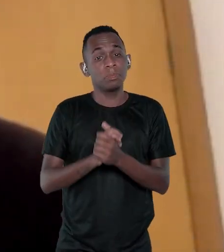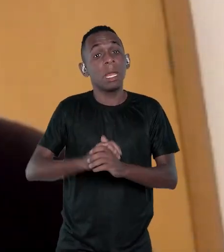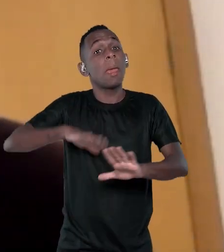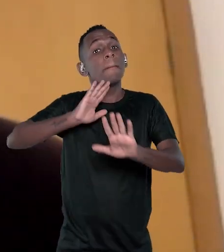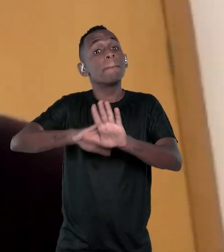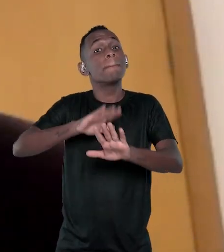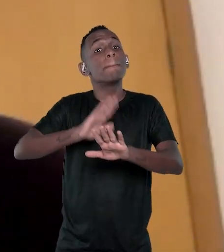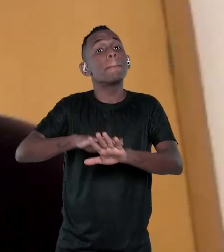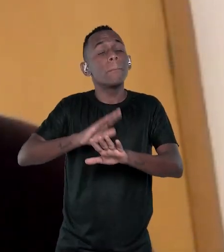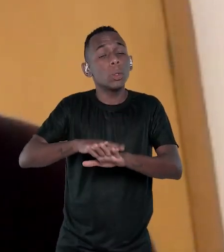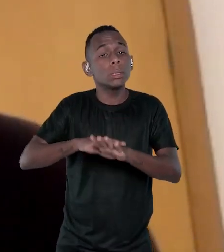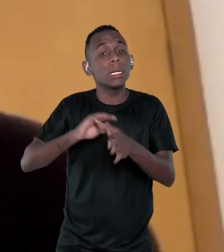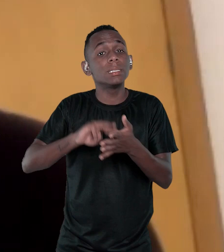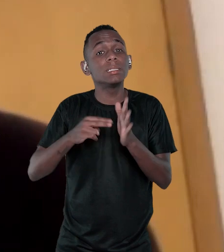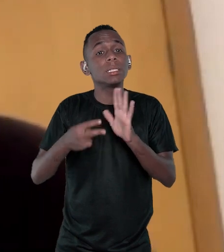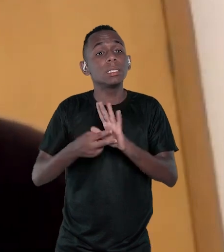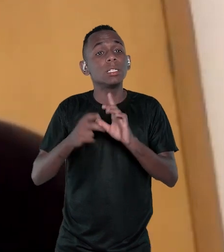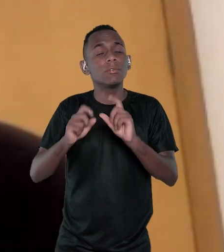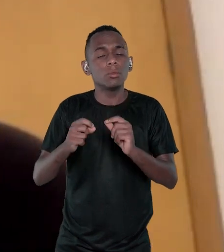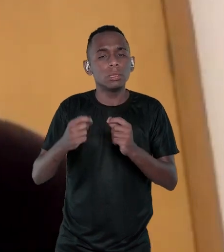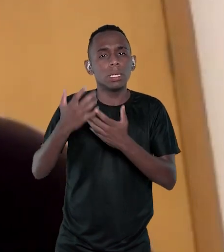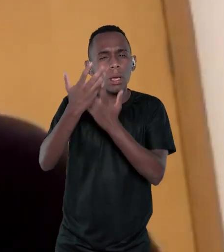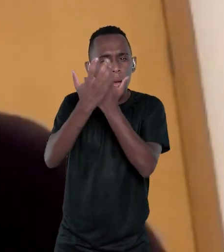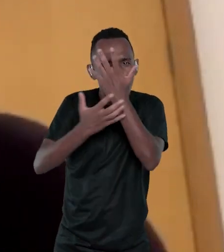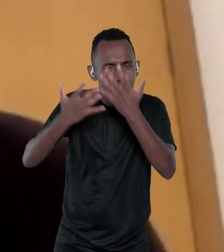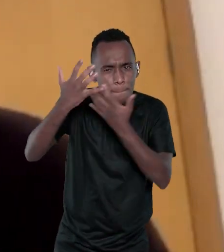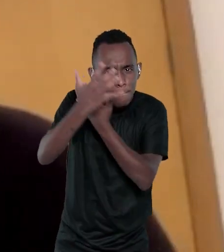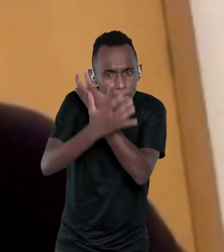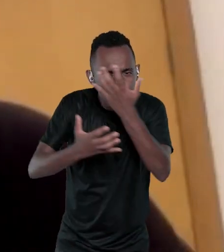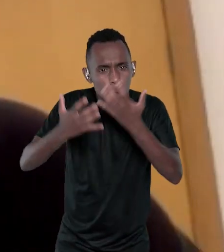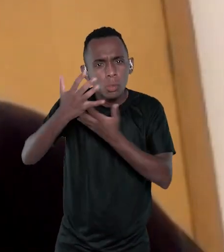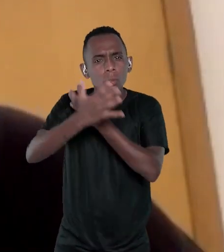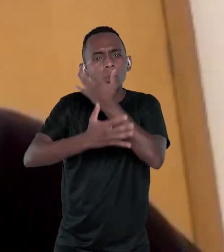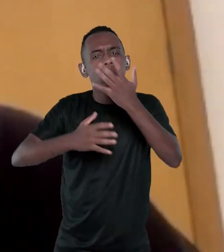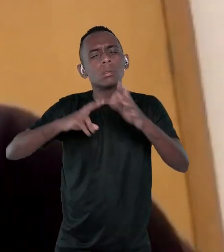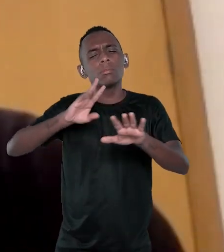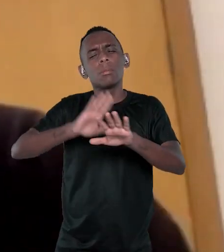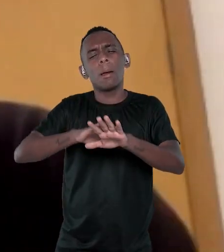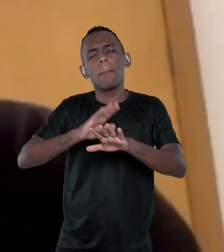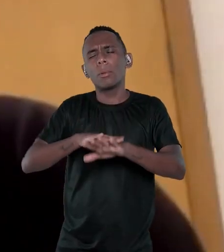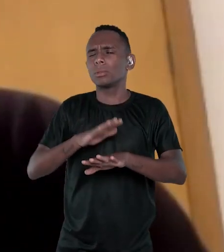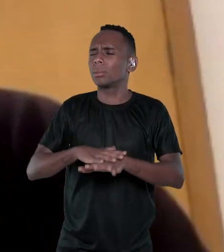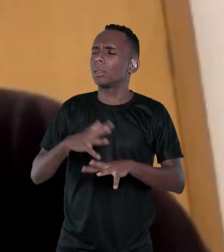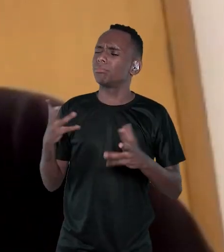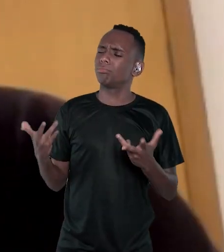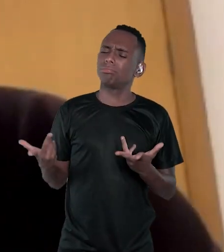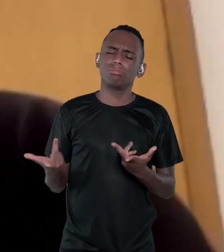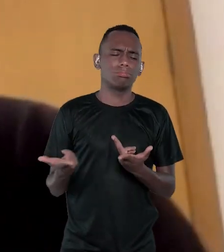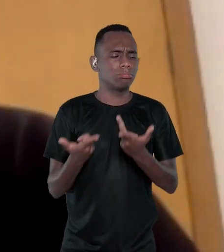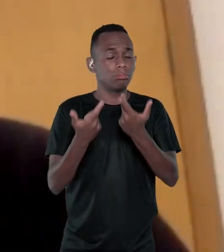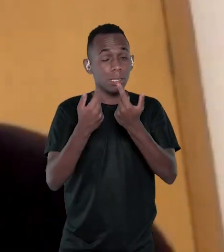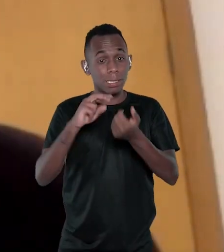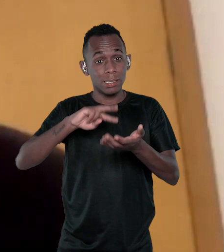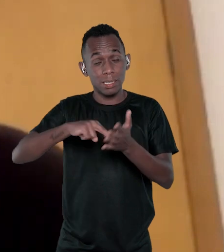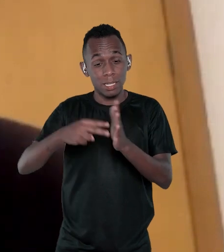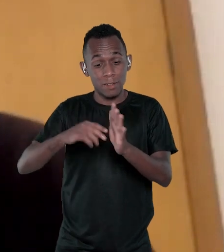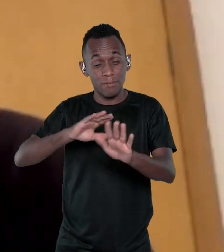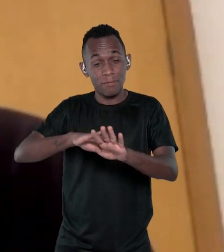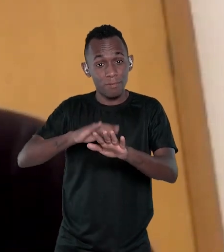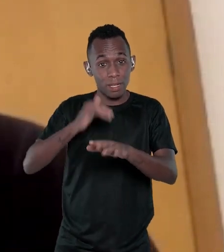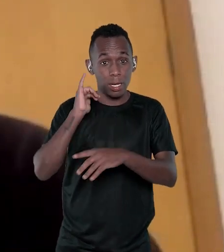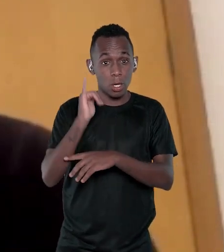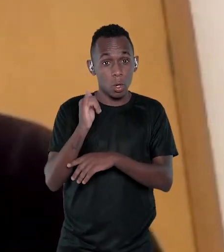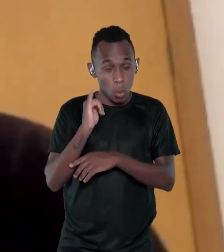tem uma narrativa das músicas que é muito espetacular, que